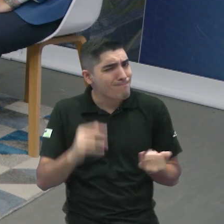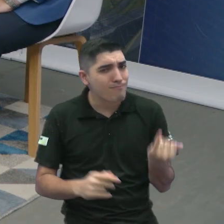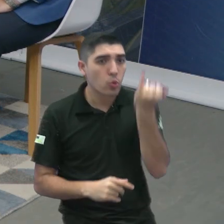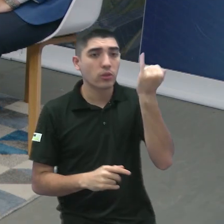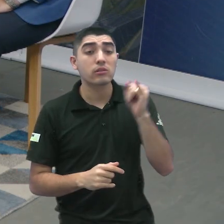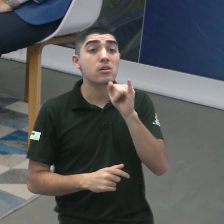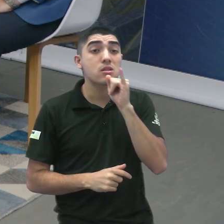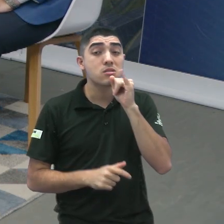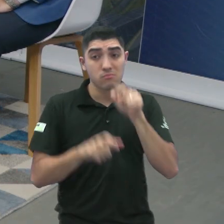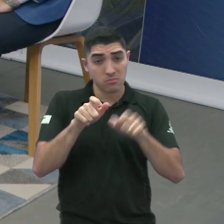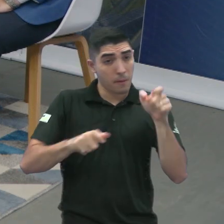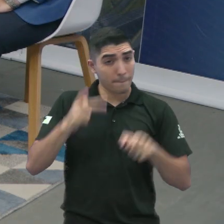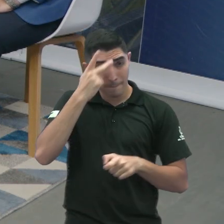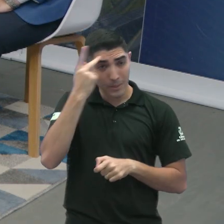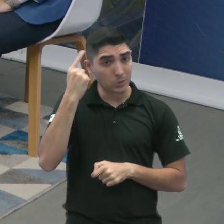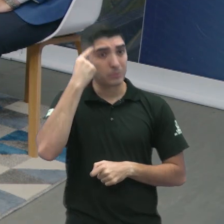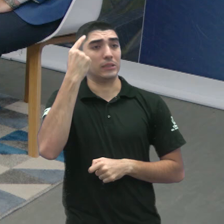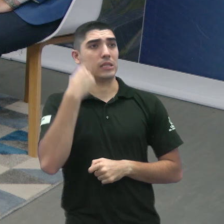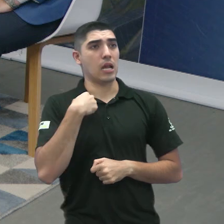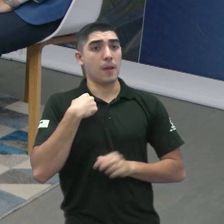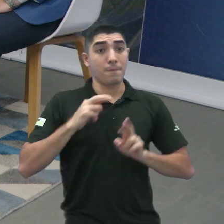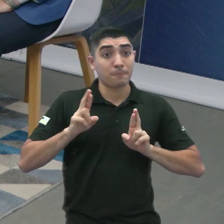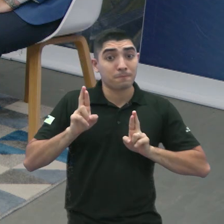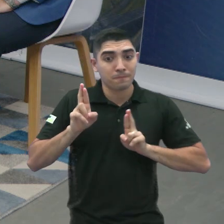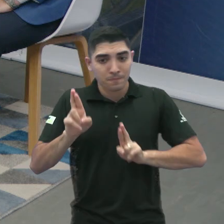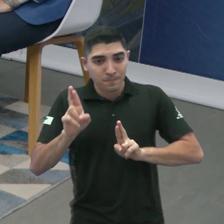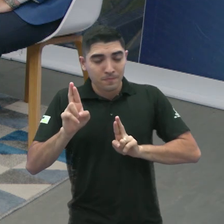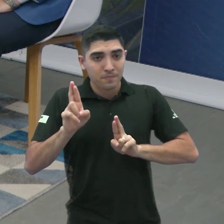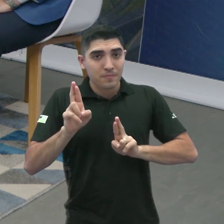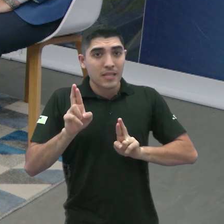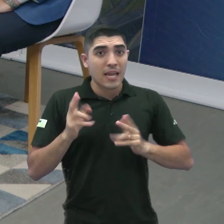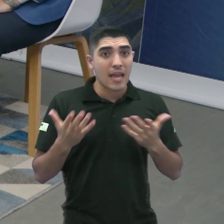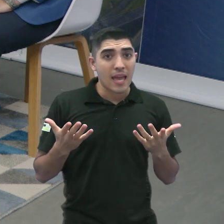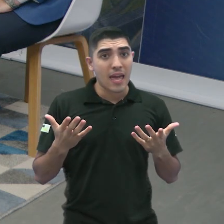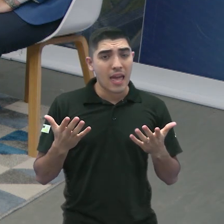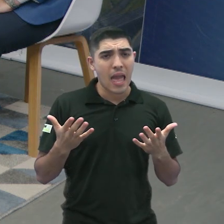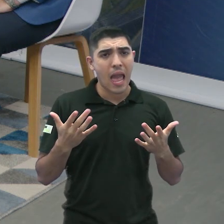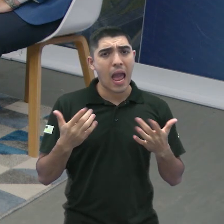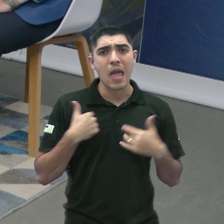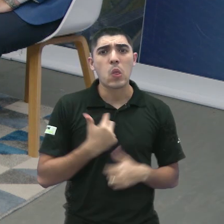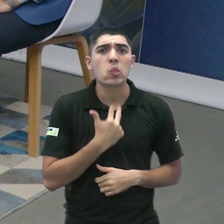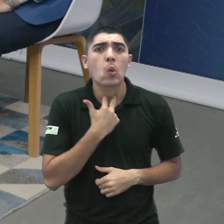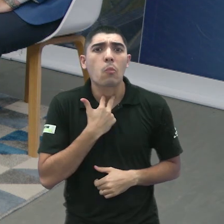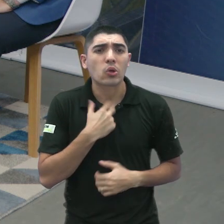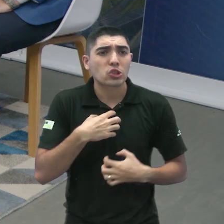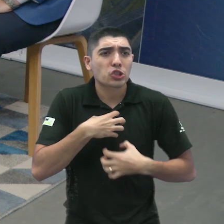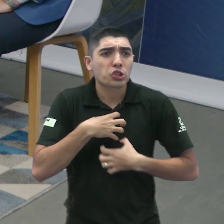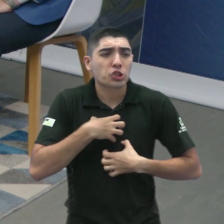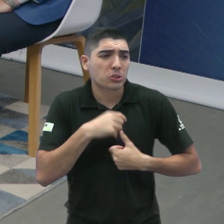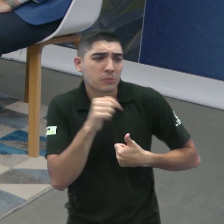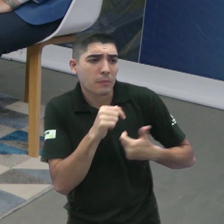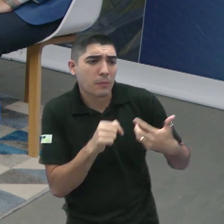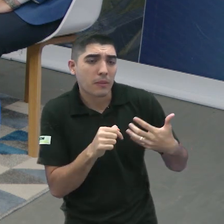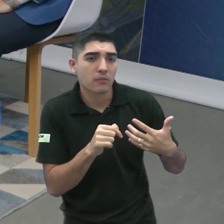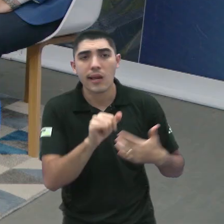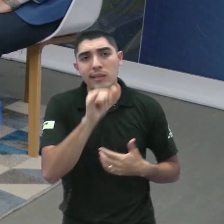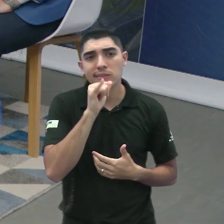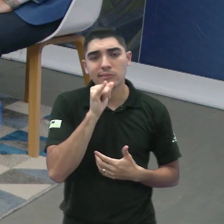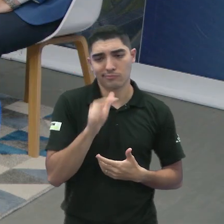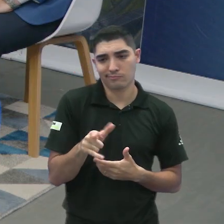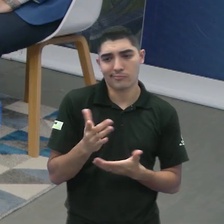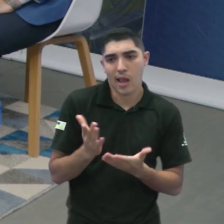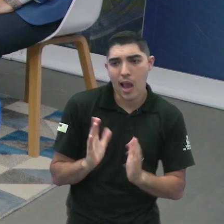muito. As pessoas hoje parecem ter uma expectativa de que não deveriam sentir determinadas coisas. Aconteceu um fato,